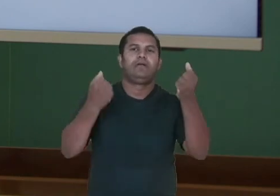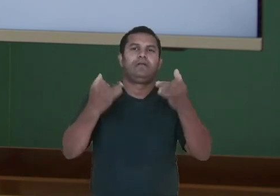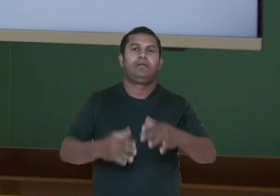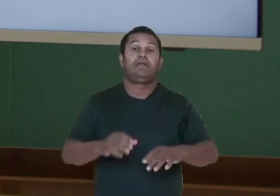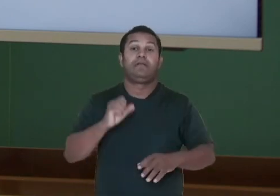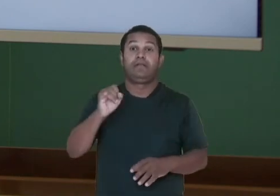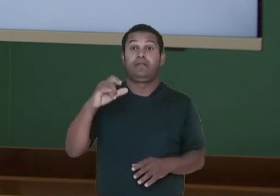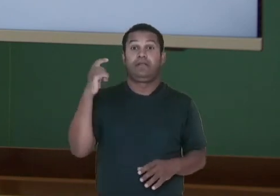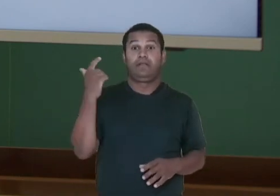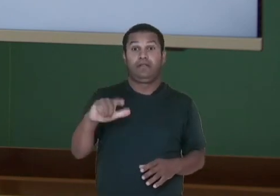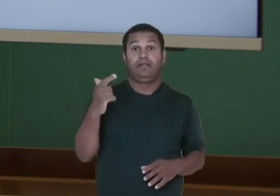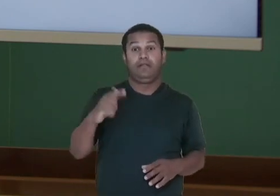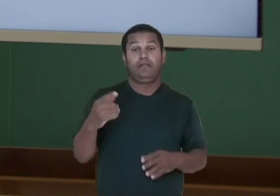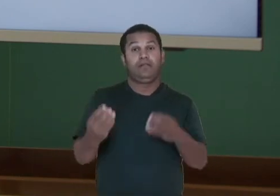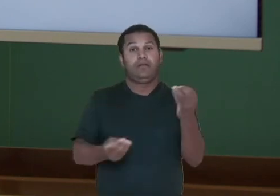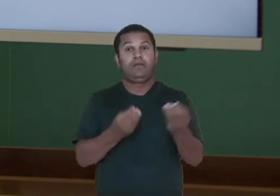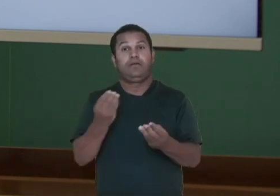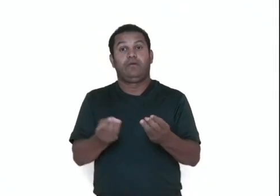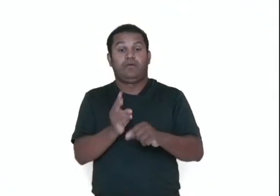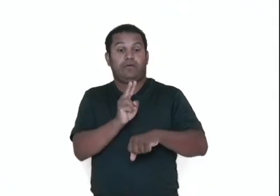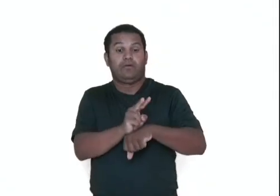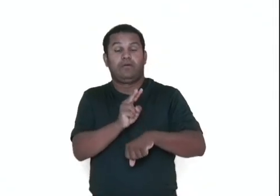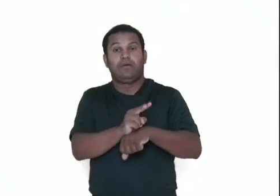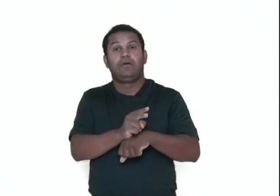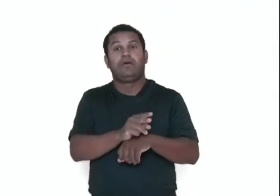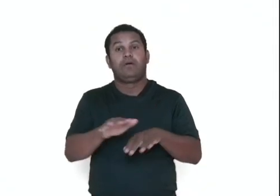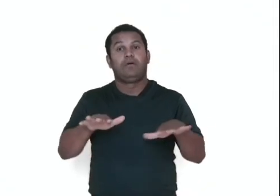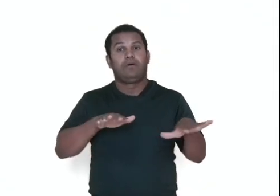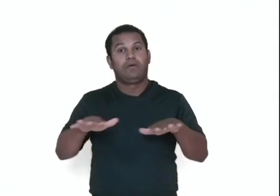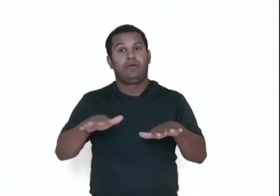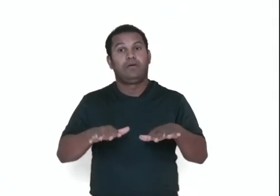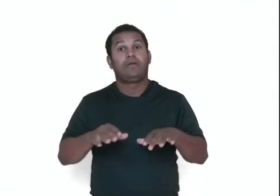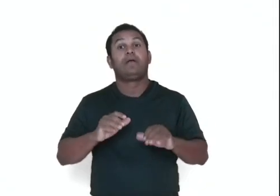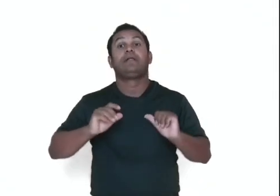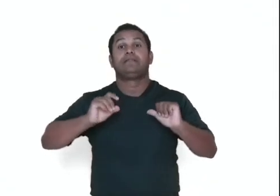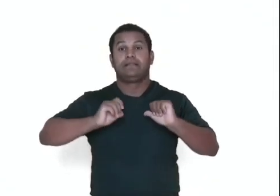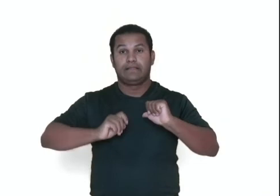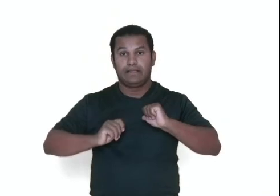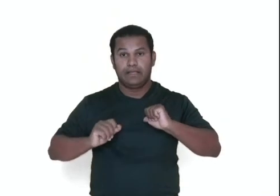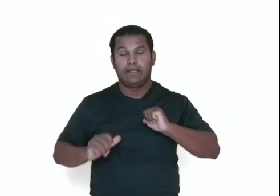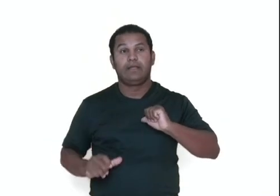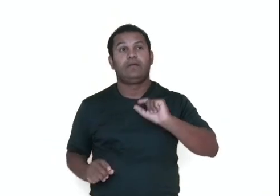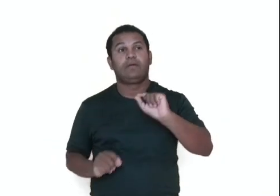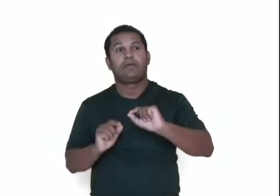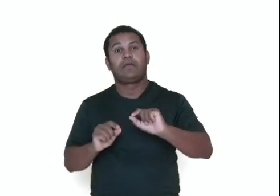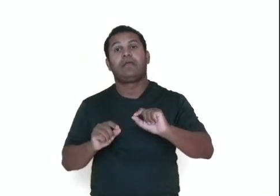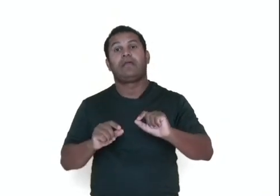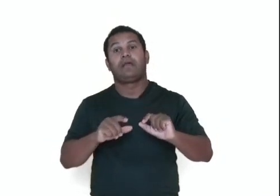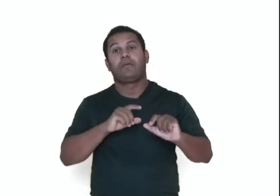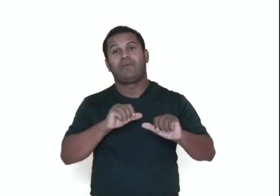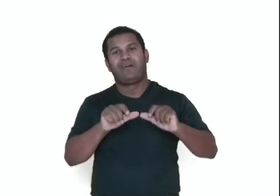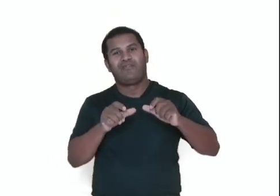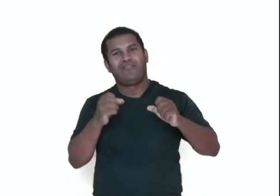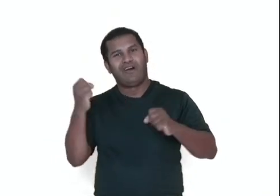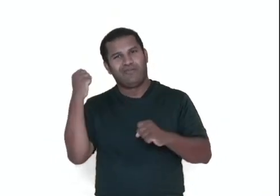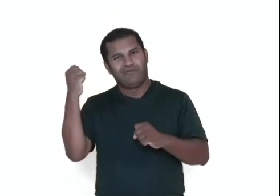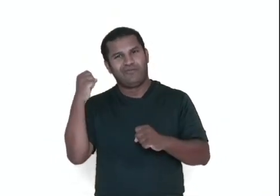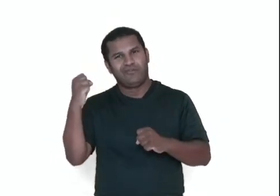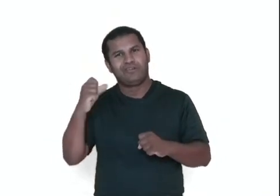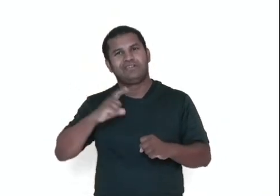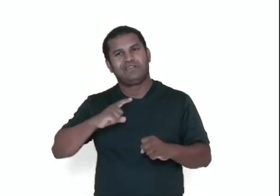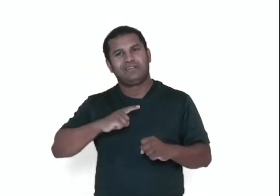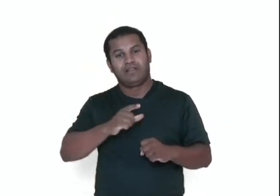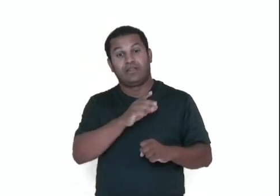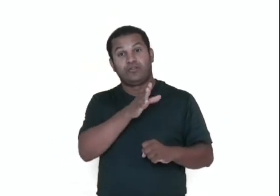há conservação da quantidade de movimento, o móvel pode ter variação de massa ou velocidade. Em um sistema isolado,